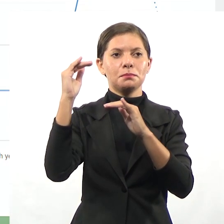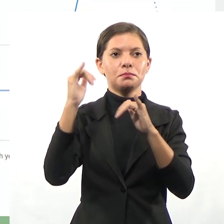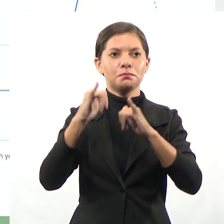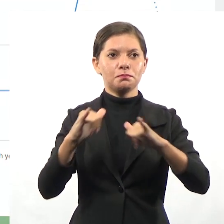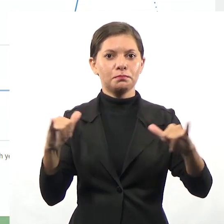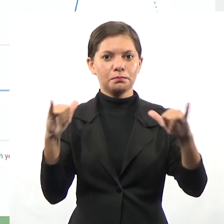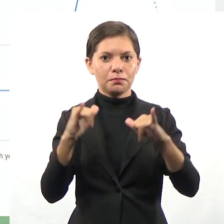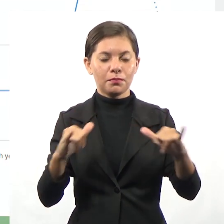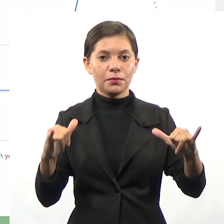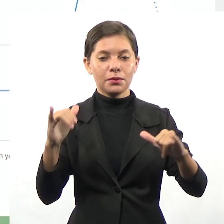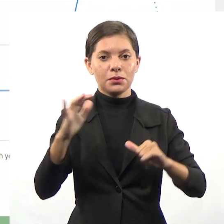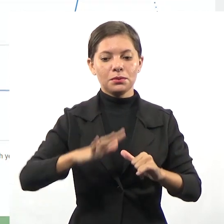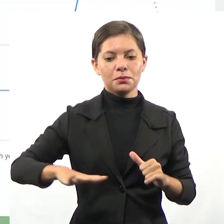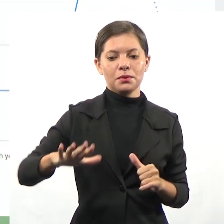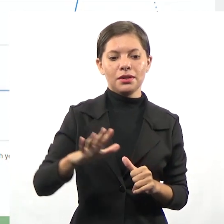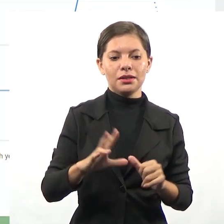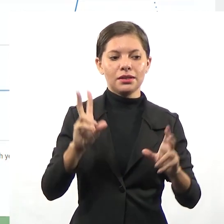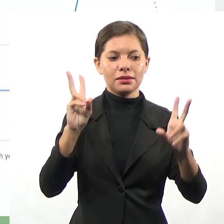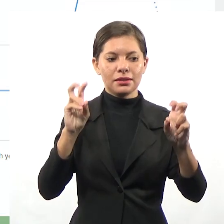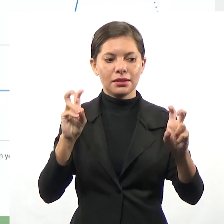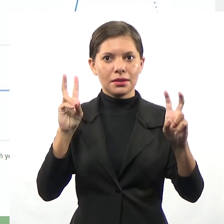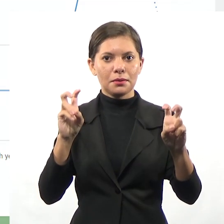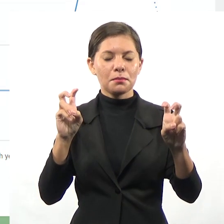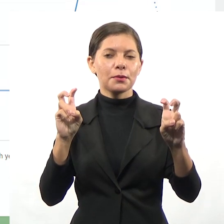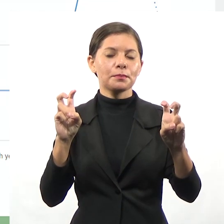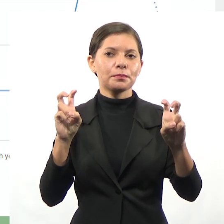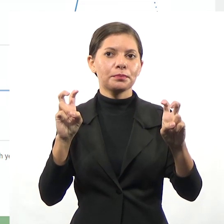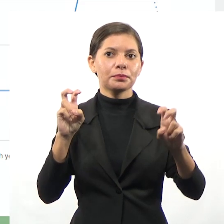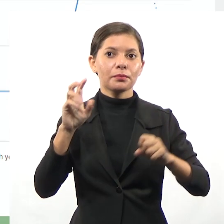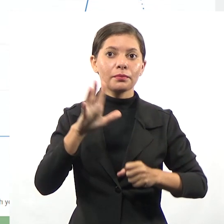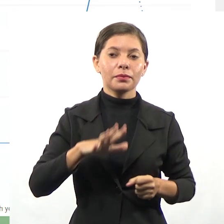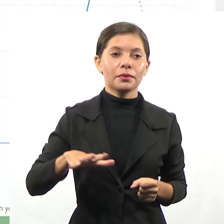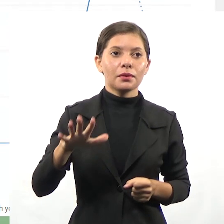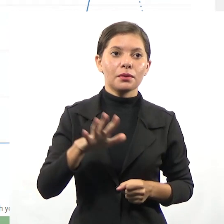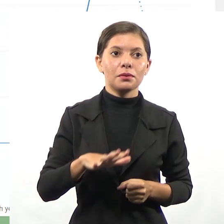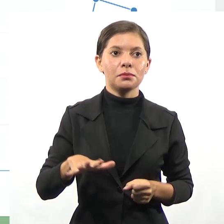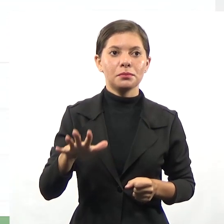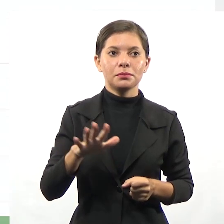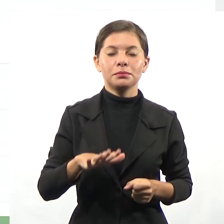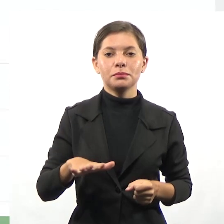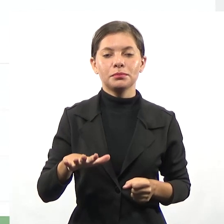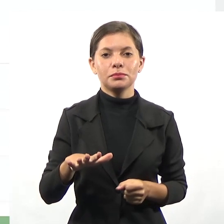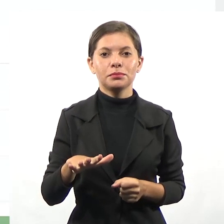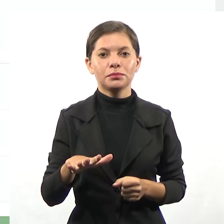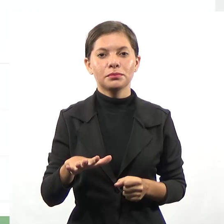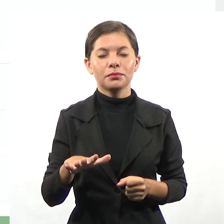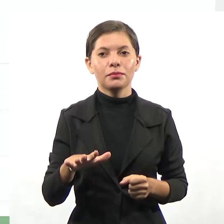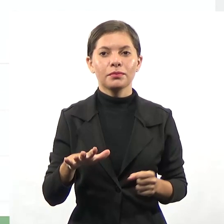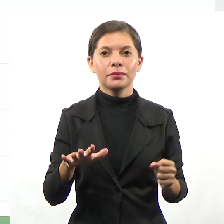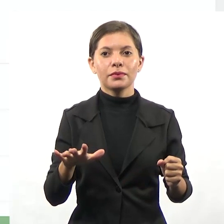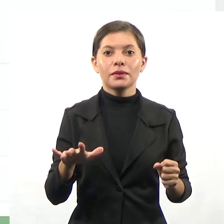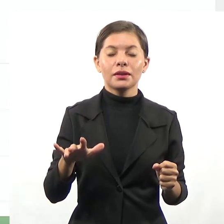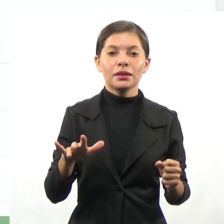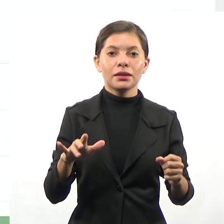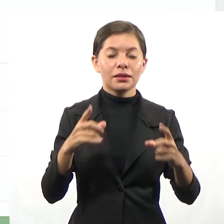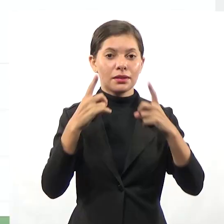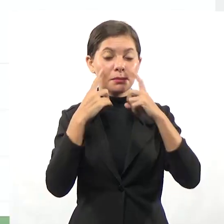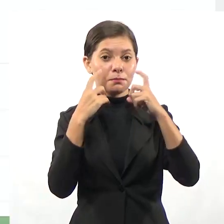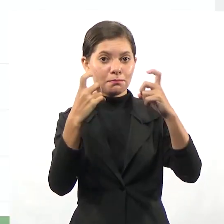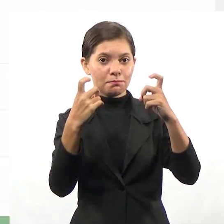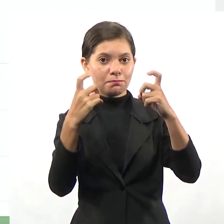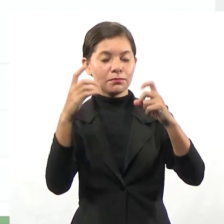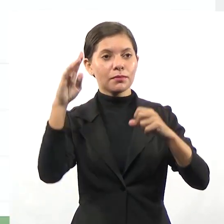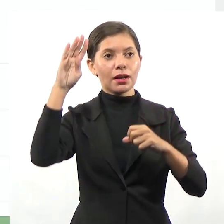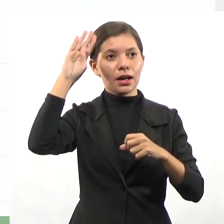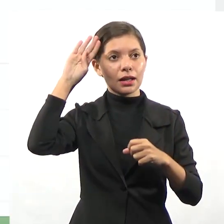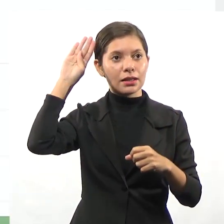que existe um interesse acadêmico nesta. Então, se eu estou querendo produzir um artigo científico, às vezes fazer esse overview e verificar